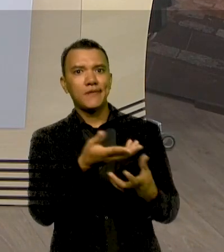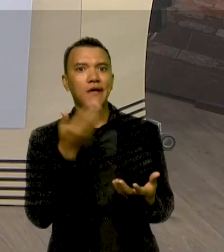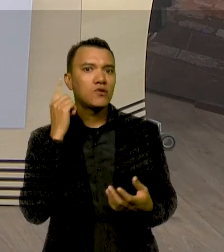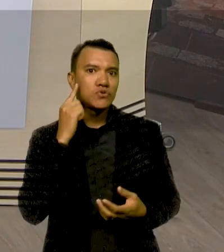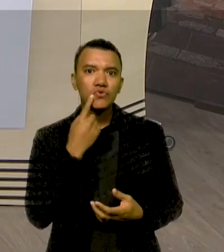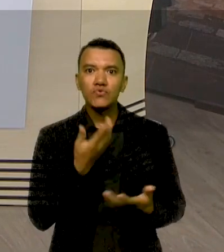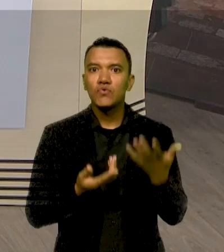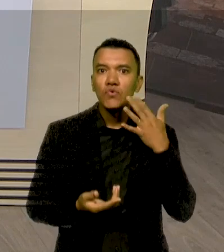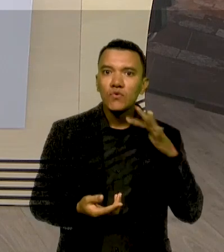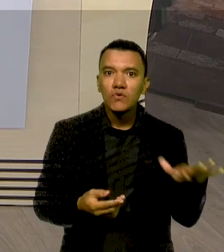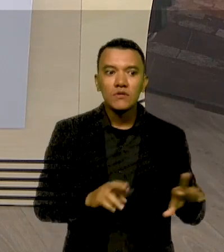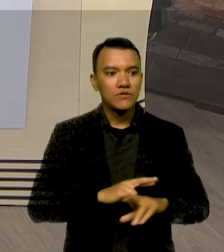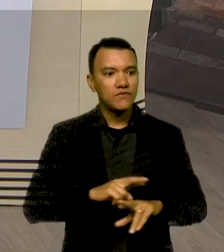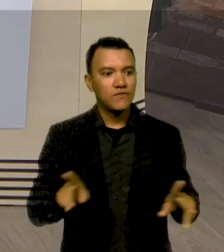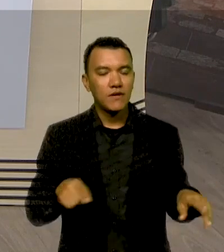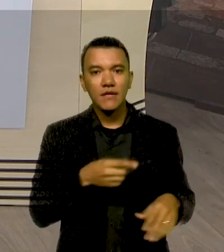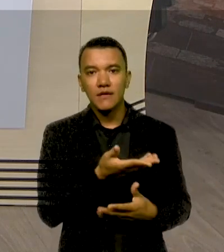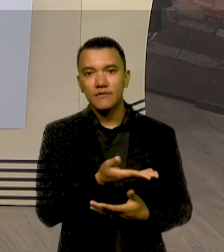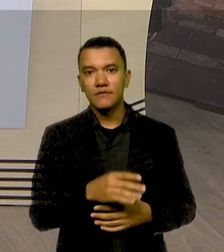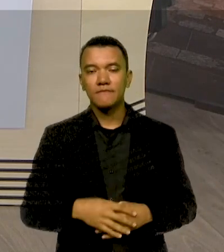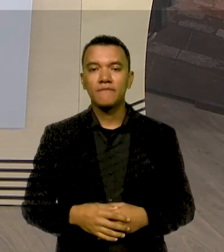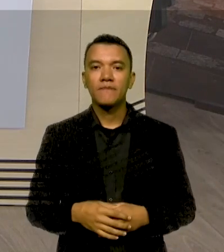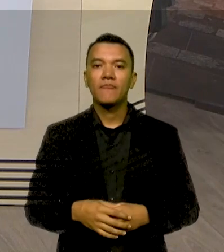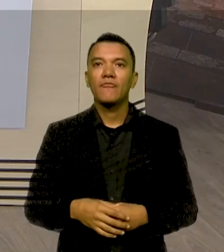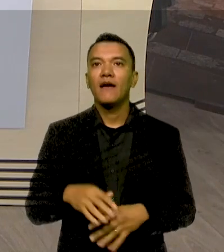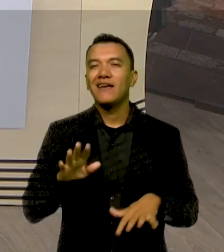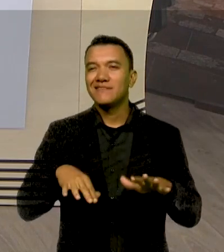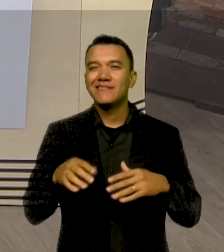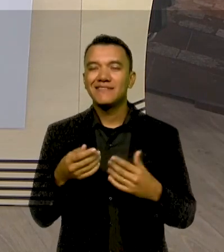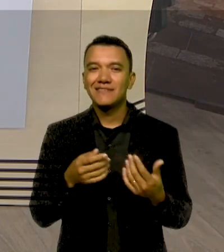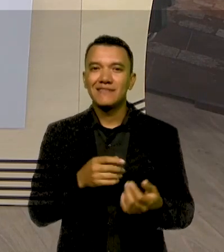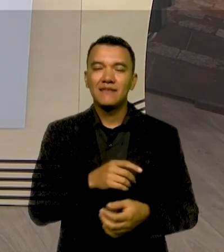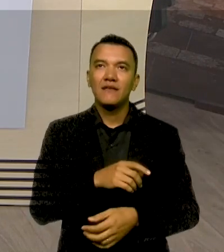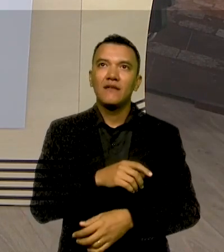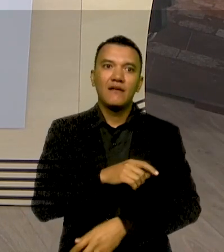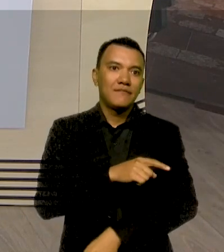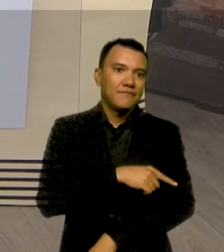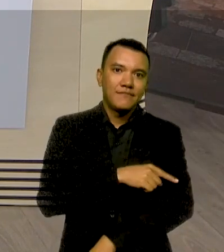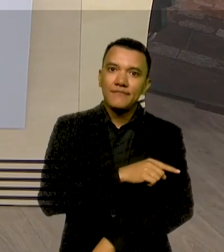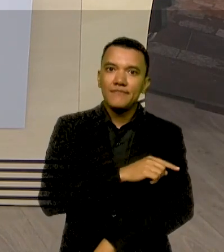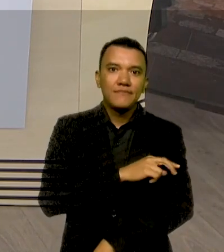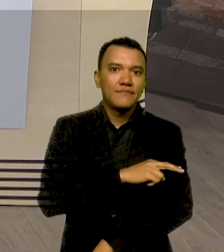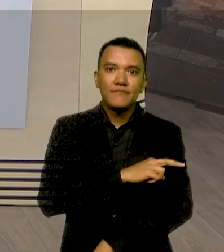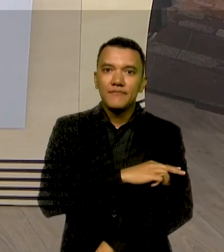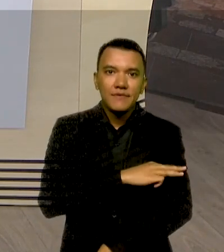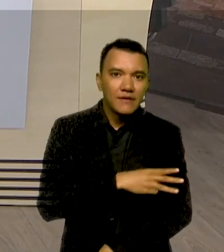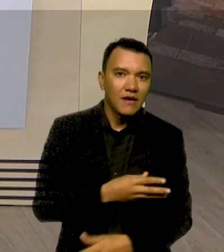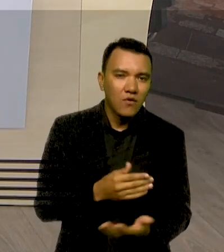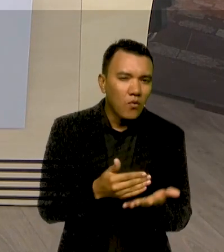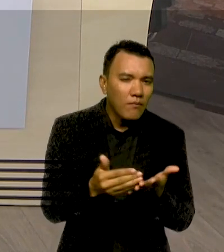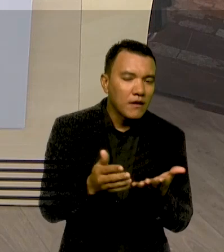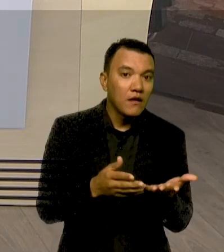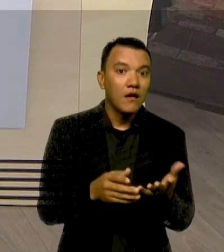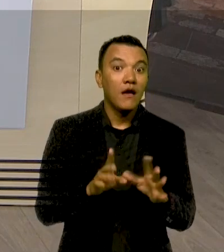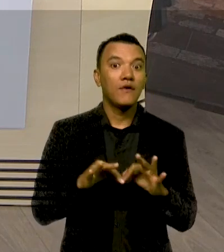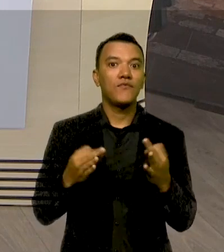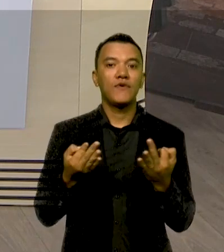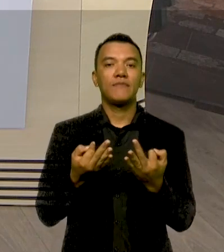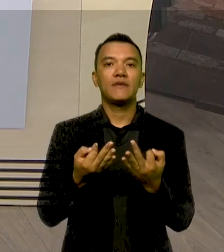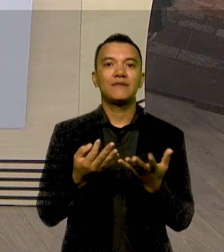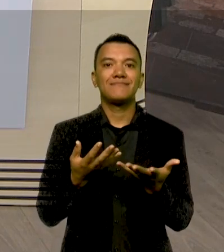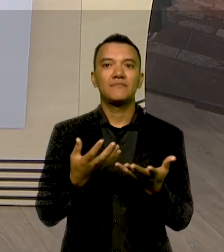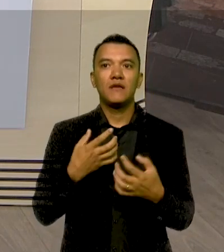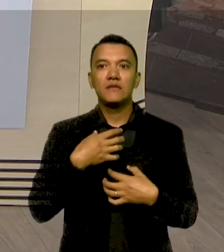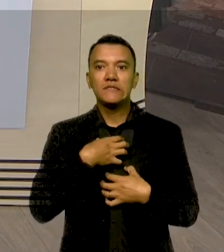uma criança que é diferente, muitas vezes é na educação infantil, nos anos iniciais do ensino fundamental, a família se